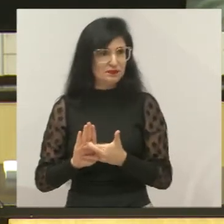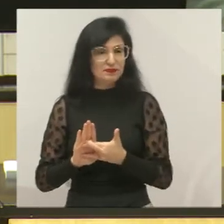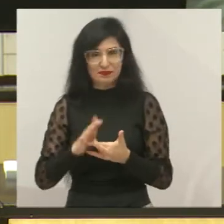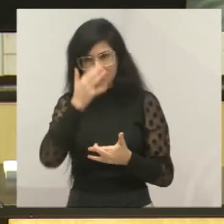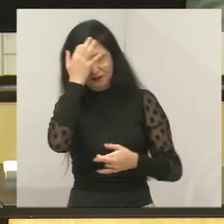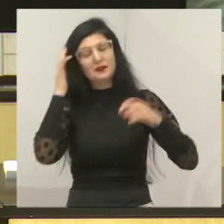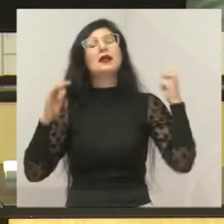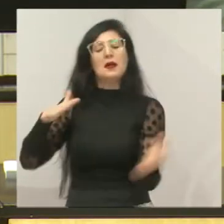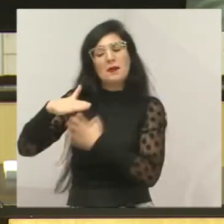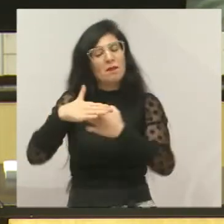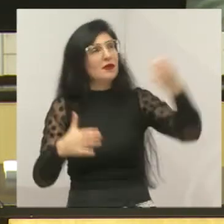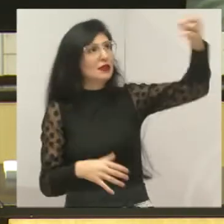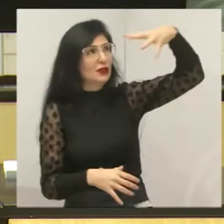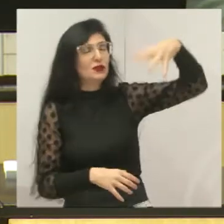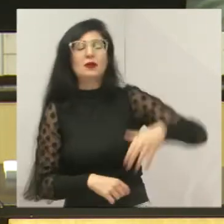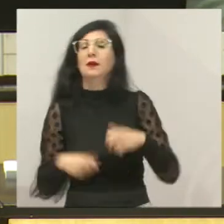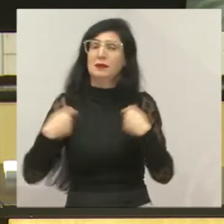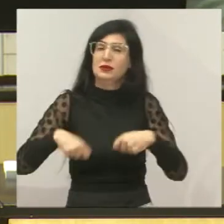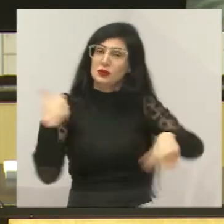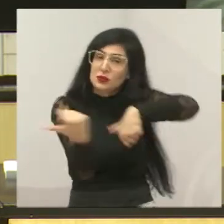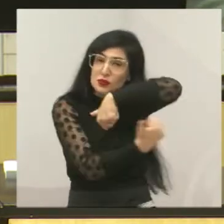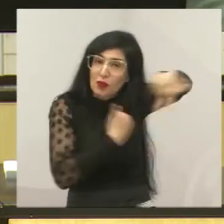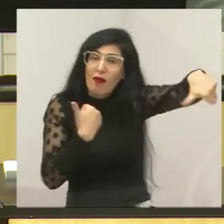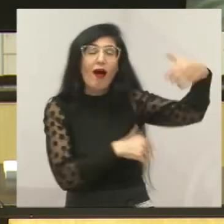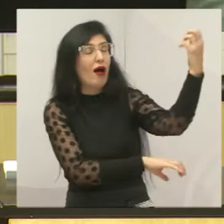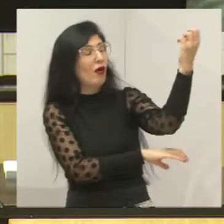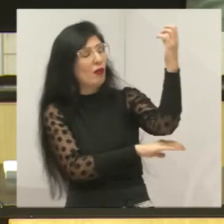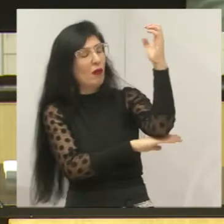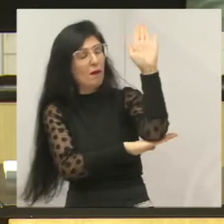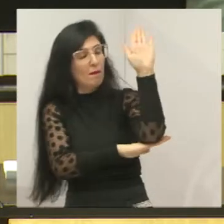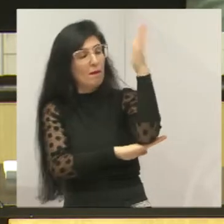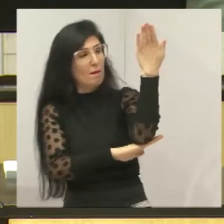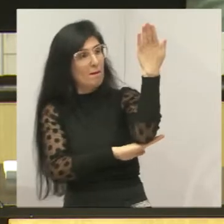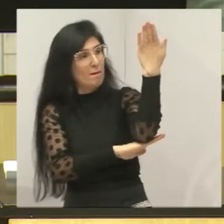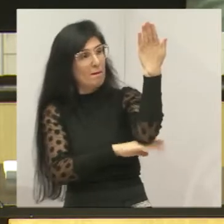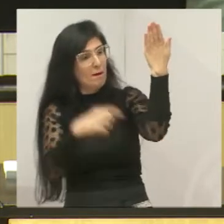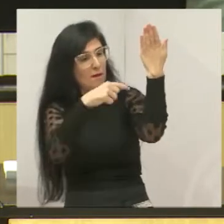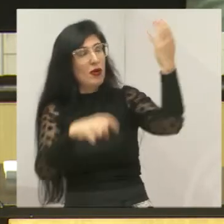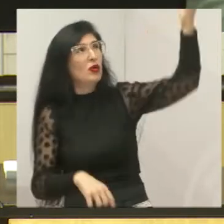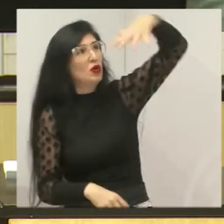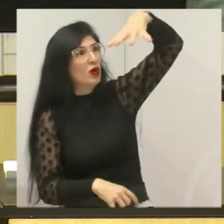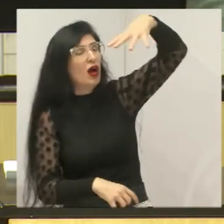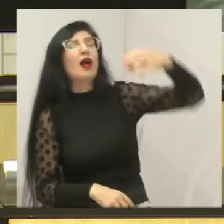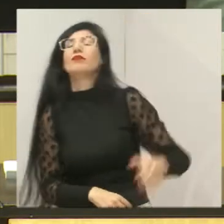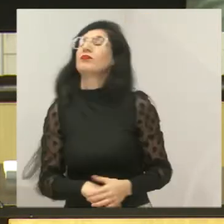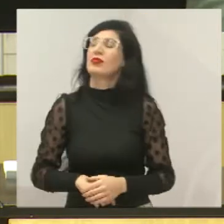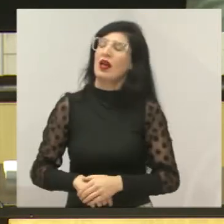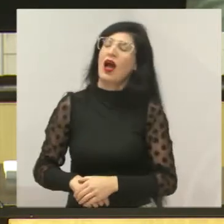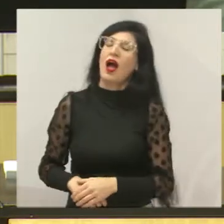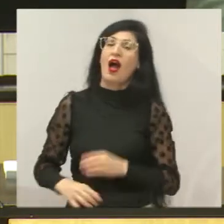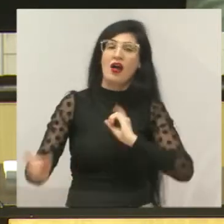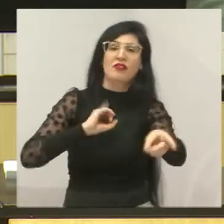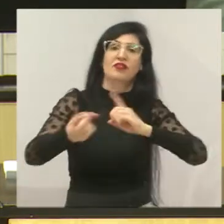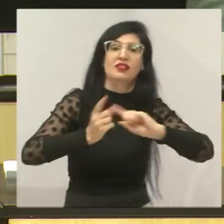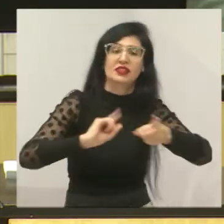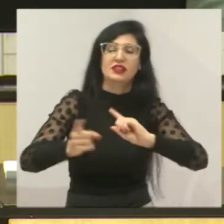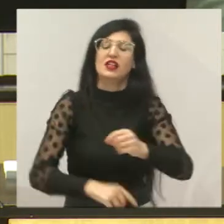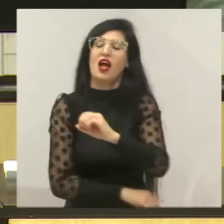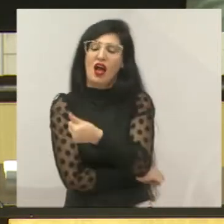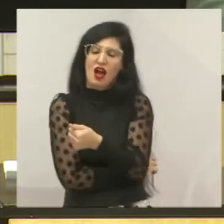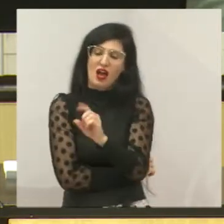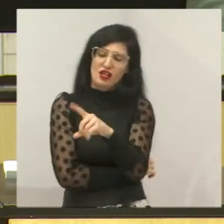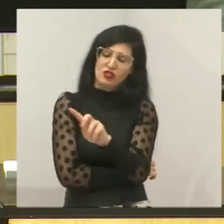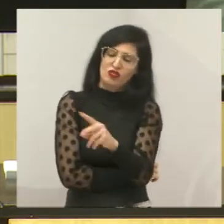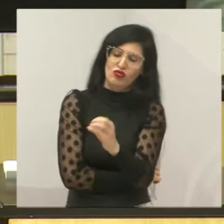oficiado da IDP, solicitando a troca de postes de madeira existente na Avenida dos Advogados, próximo ao número 161 do Conjunto 1º de